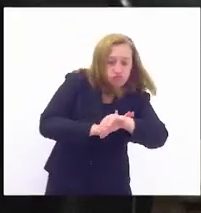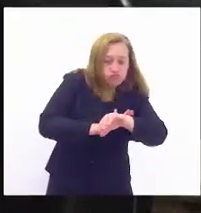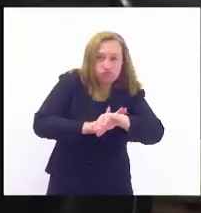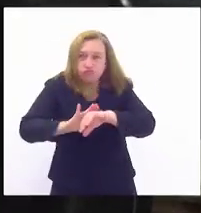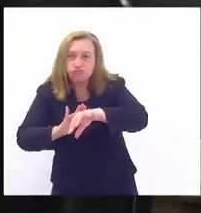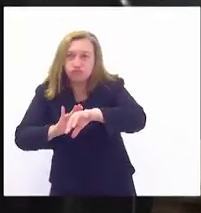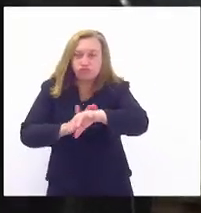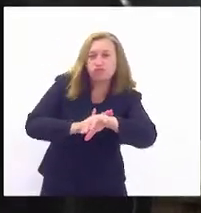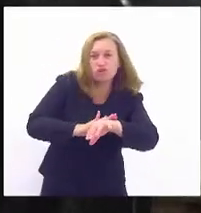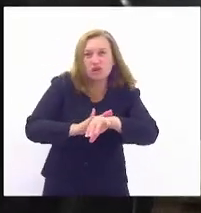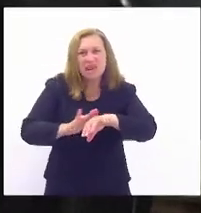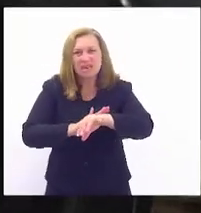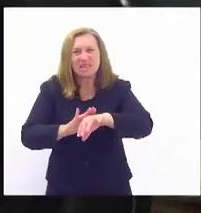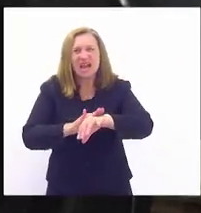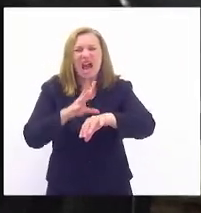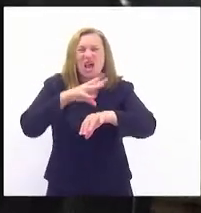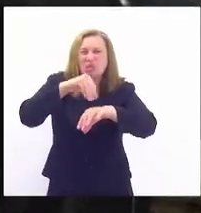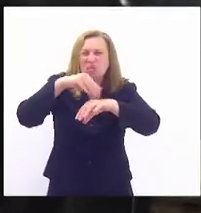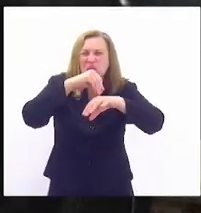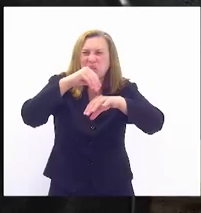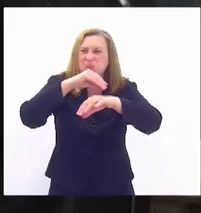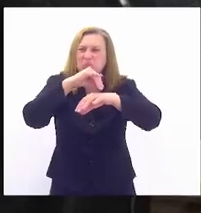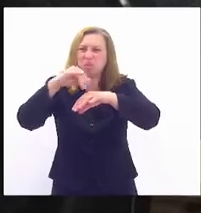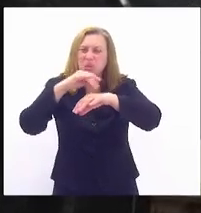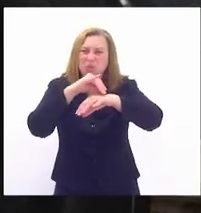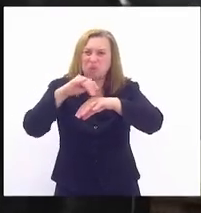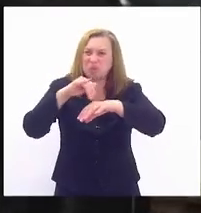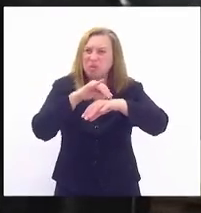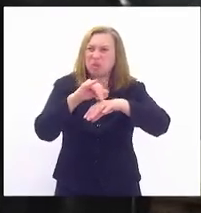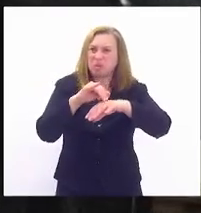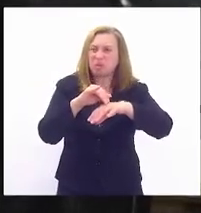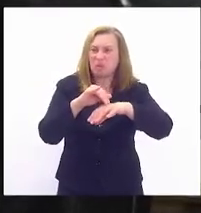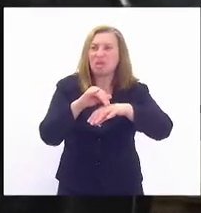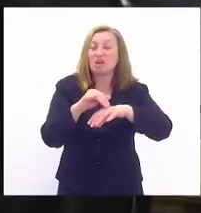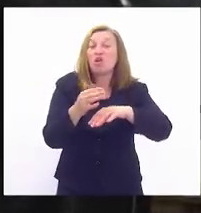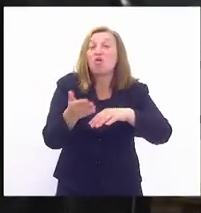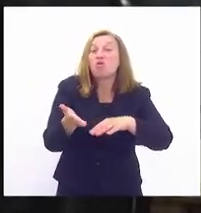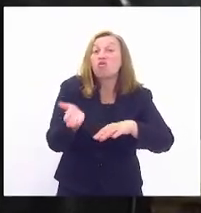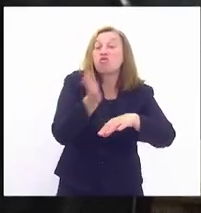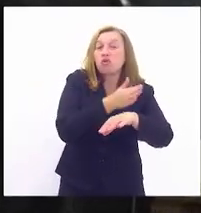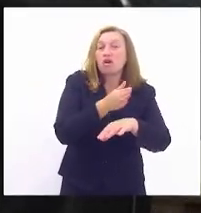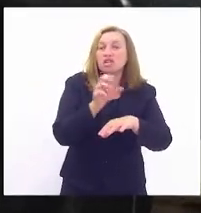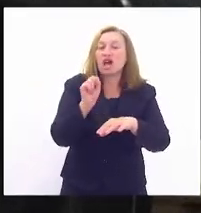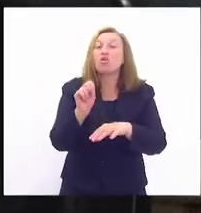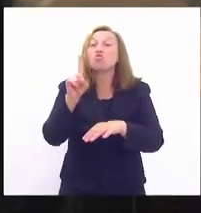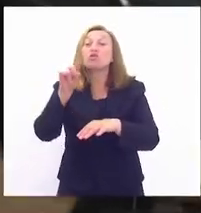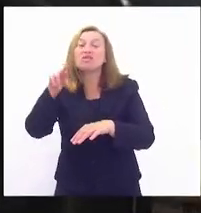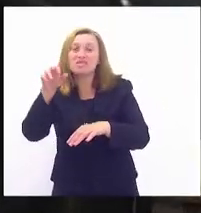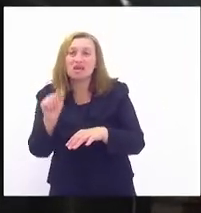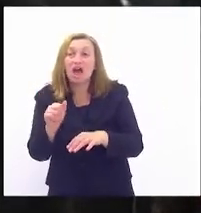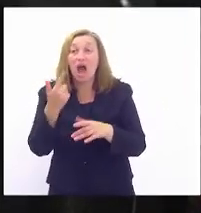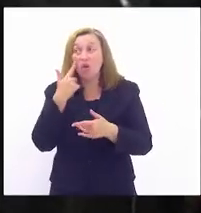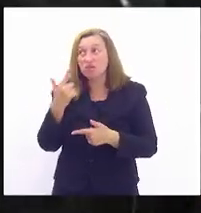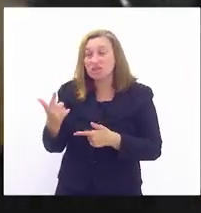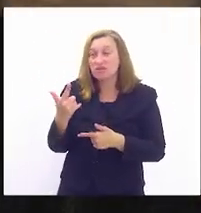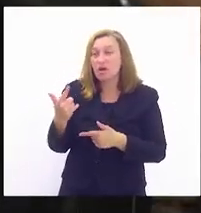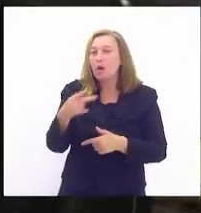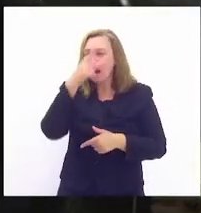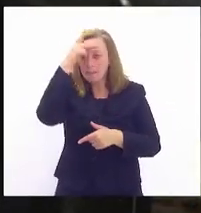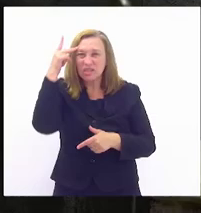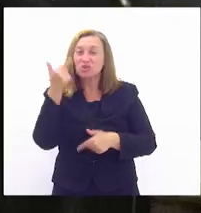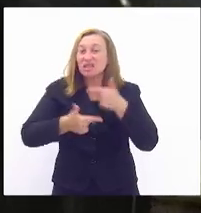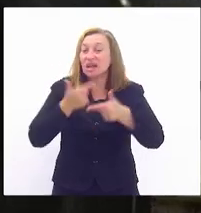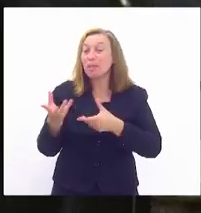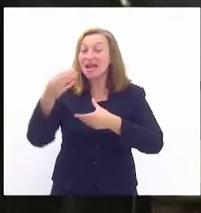também. Então, quer dizer, isso aí nós estamos falando do lado de fora da usina. Agora, você imagina a pessoa que trabalha lá dentro da